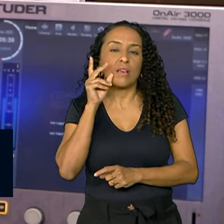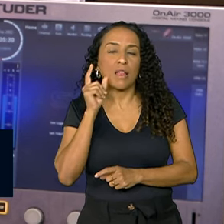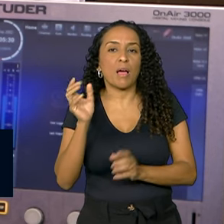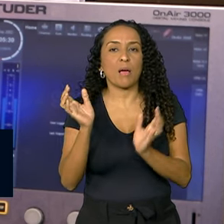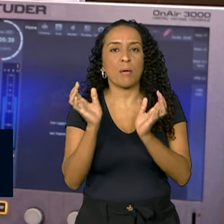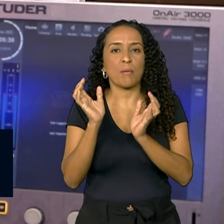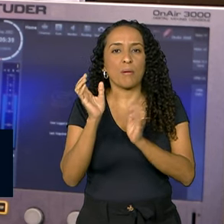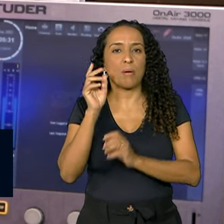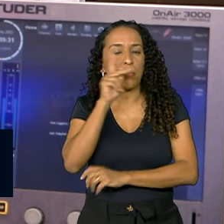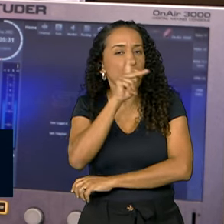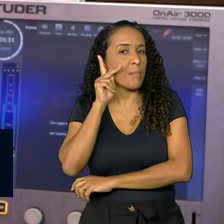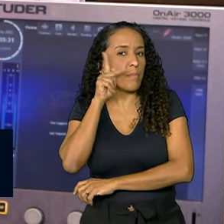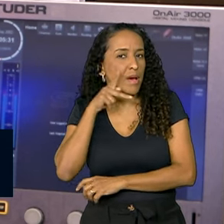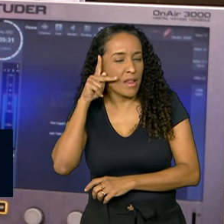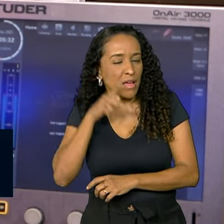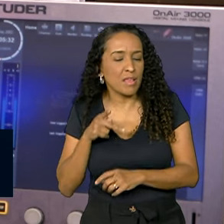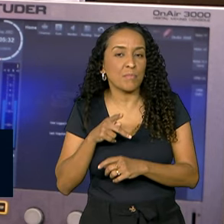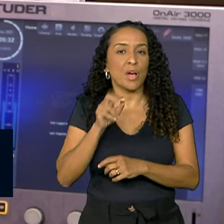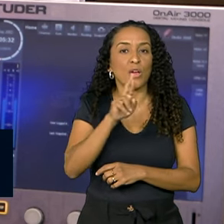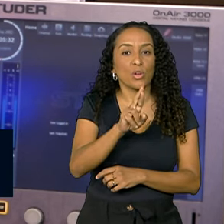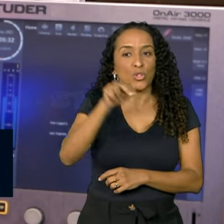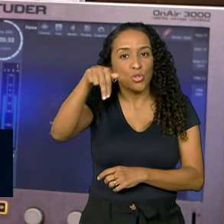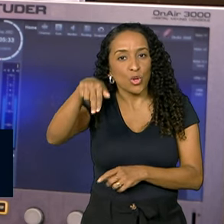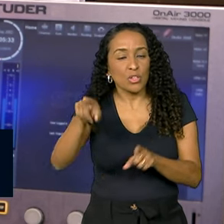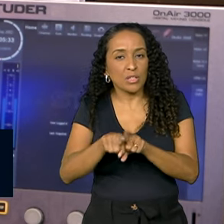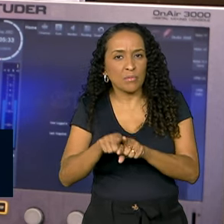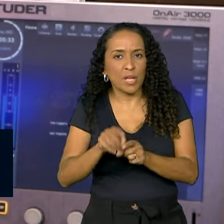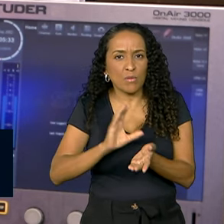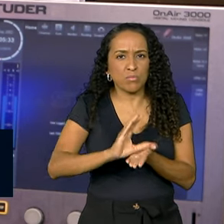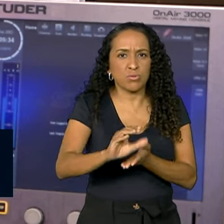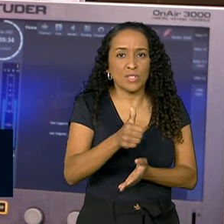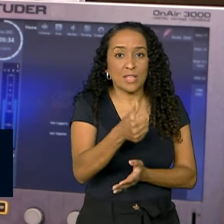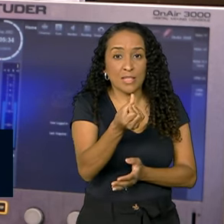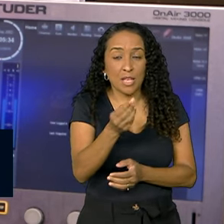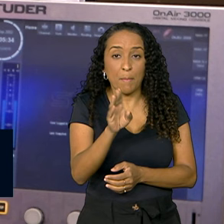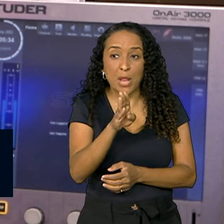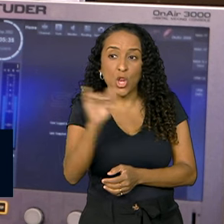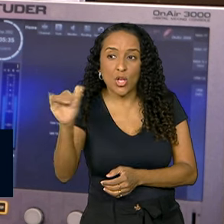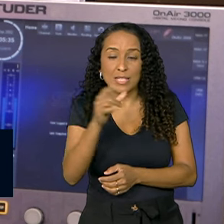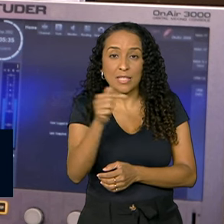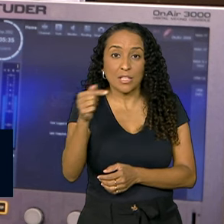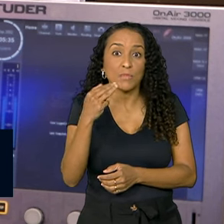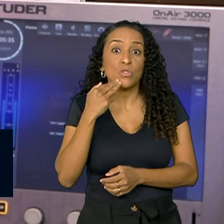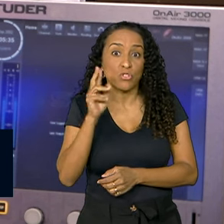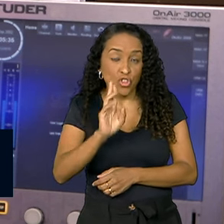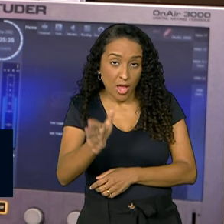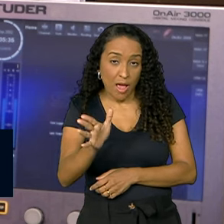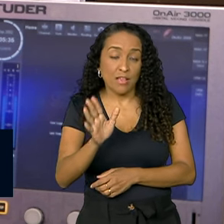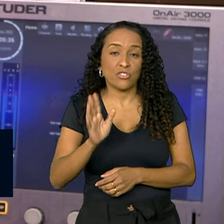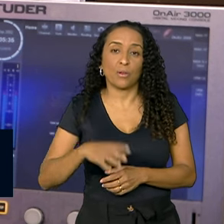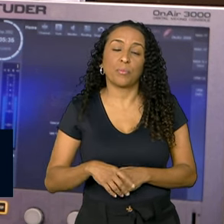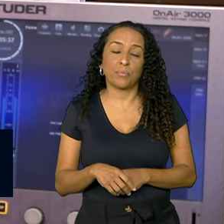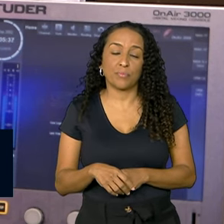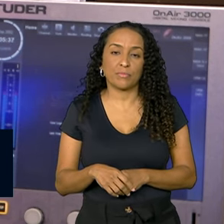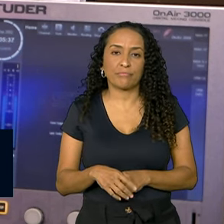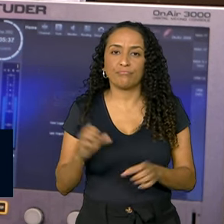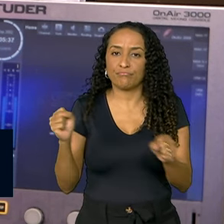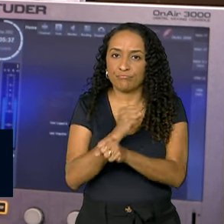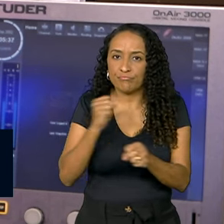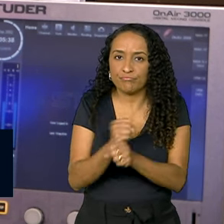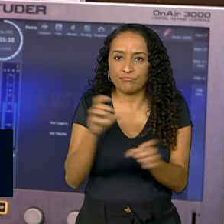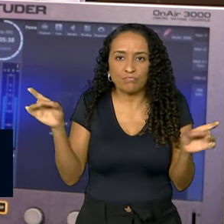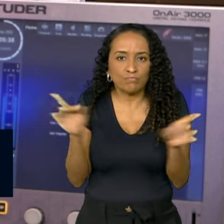e Rio Grande do Norte e já foram investidos cerca de 16 bilhões 700 milhões de reais mesmo assim as obras não foram